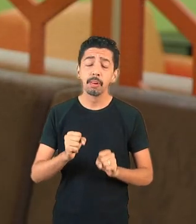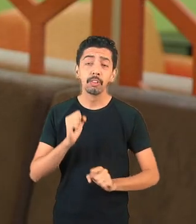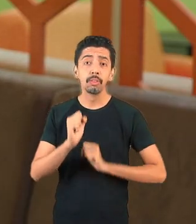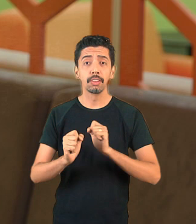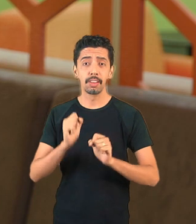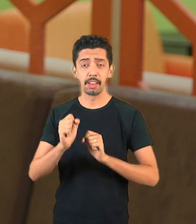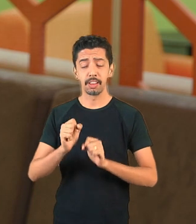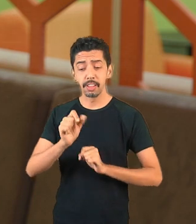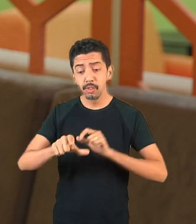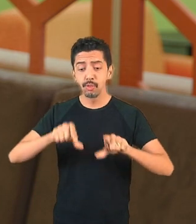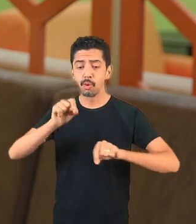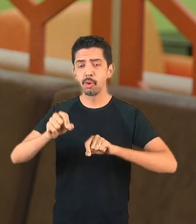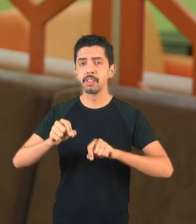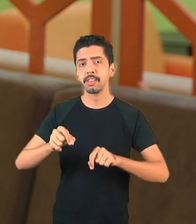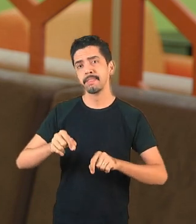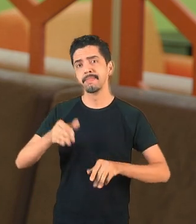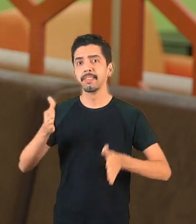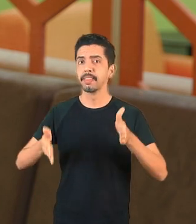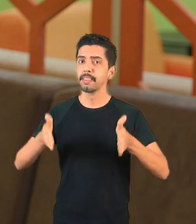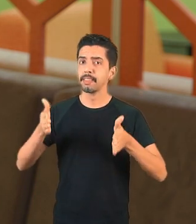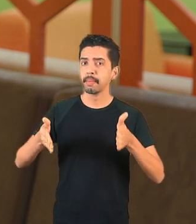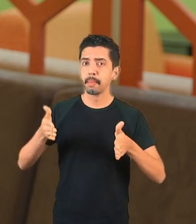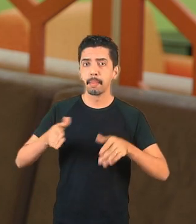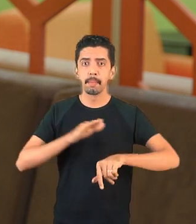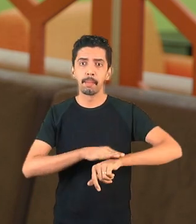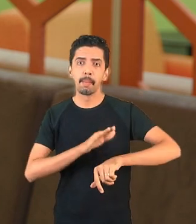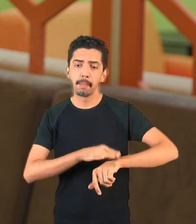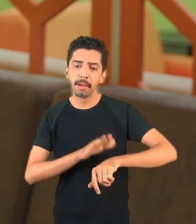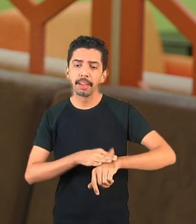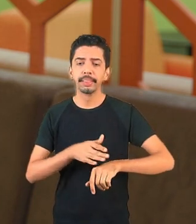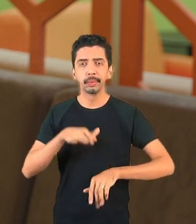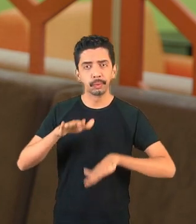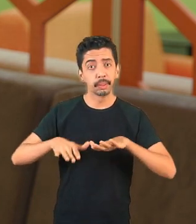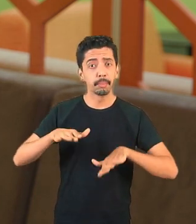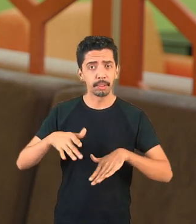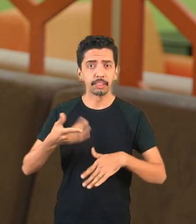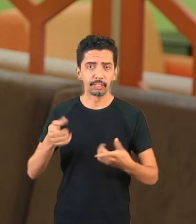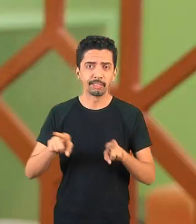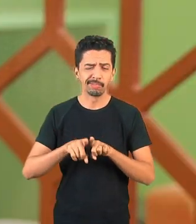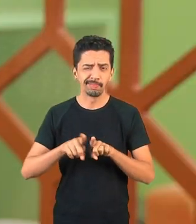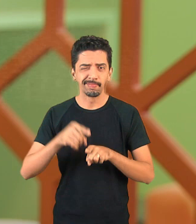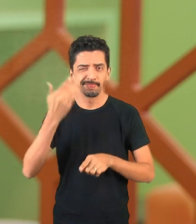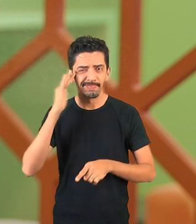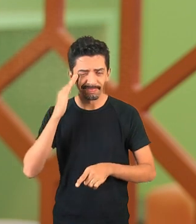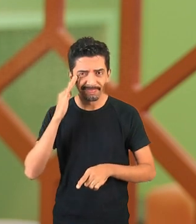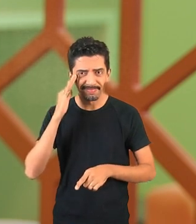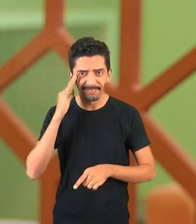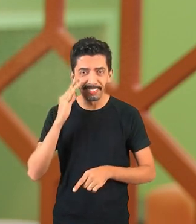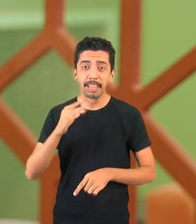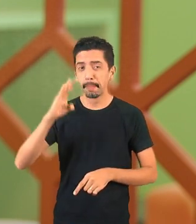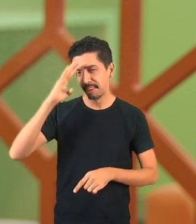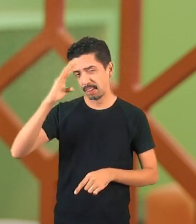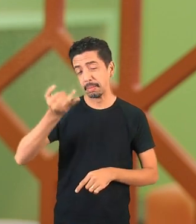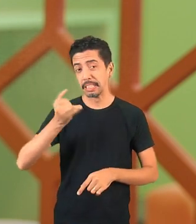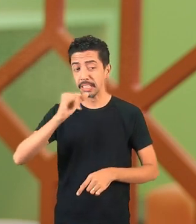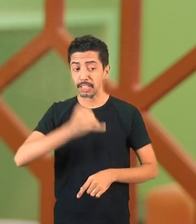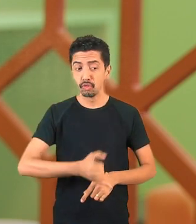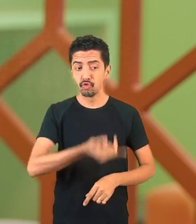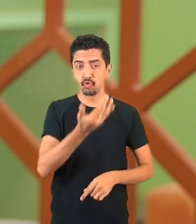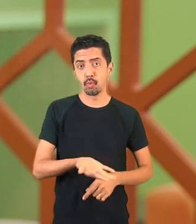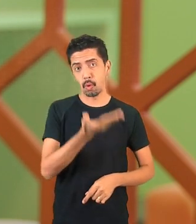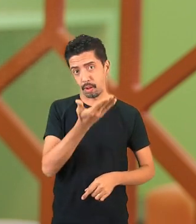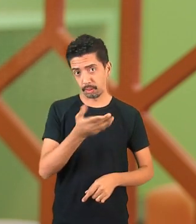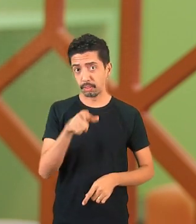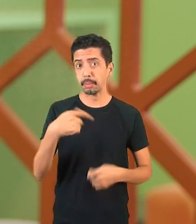seja alinhado com o momento conservador, principalmente com juros altos. Você percebeu que as decisões que você tem que